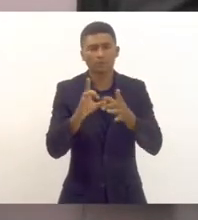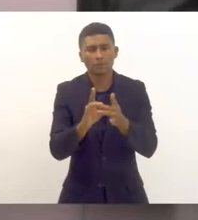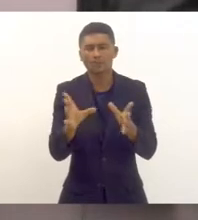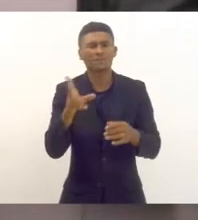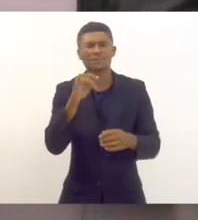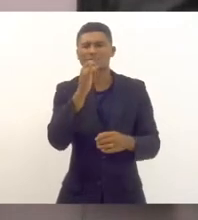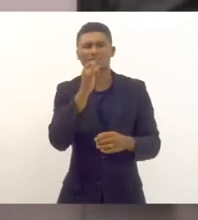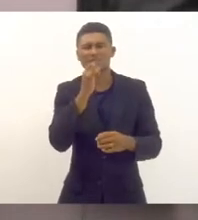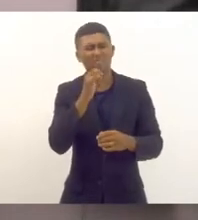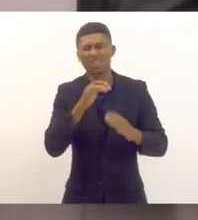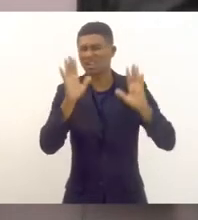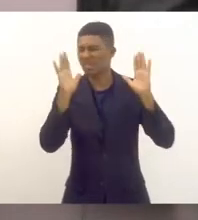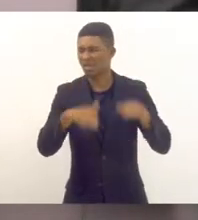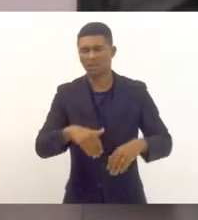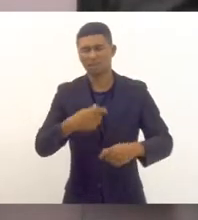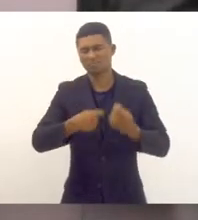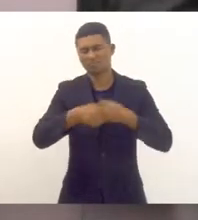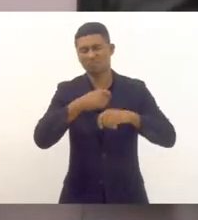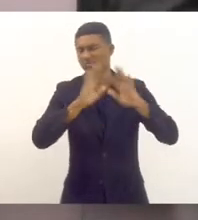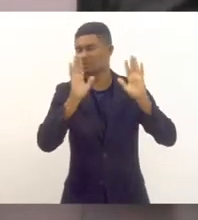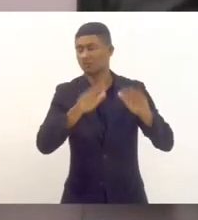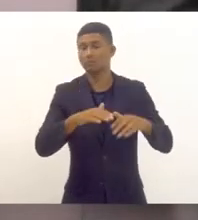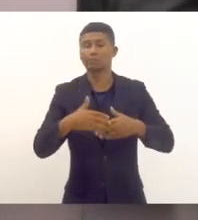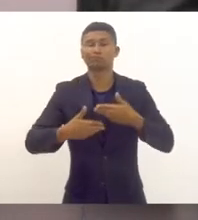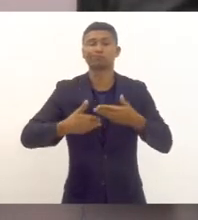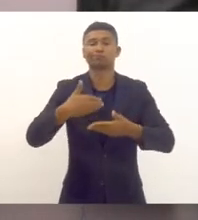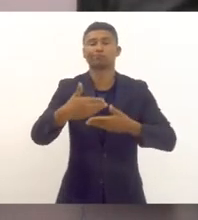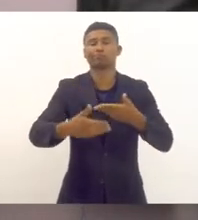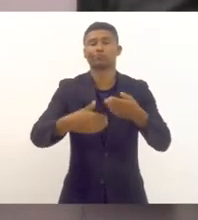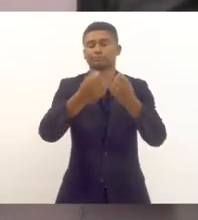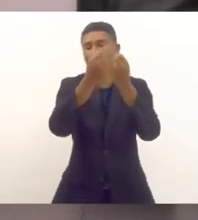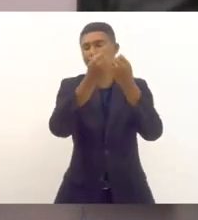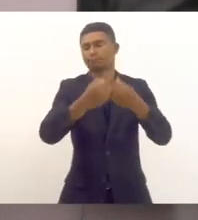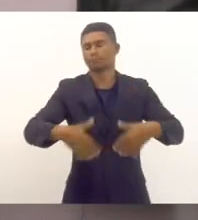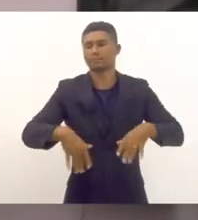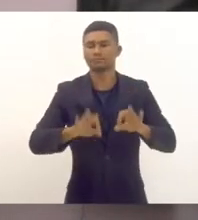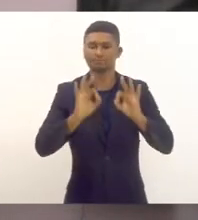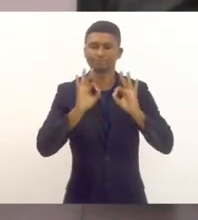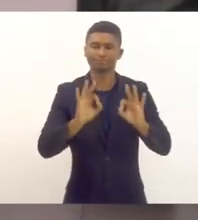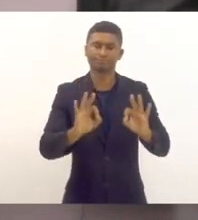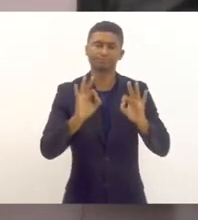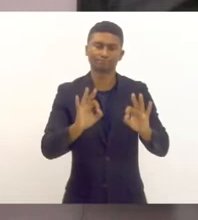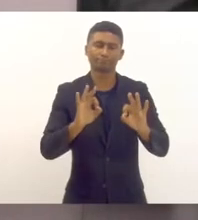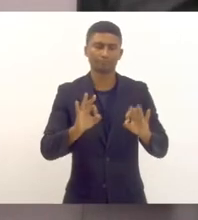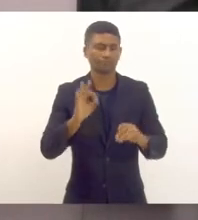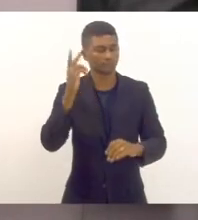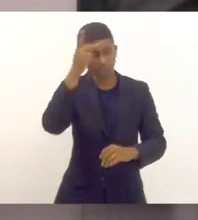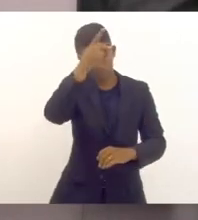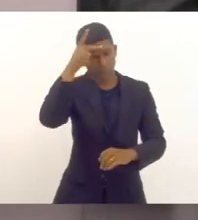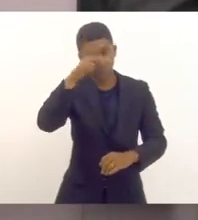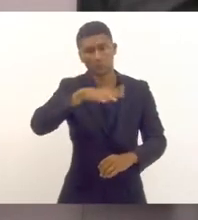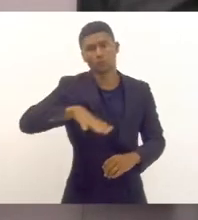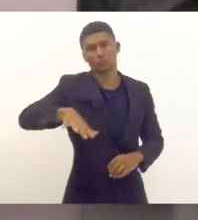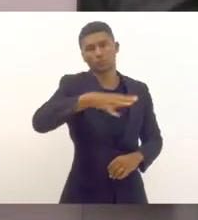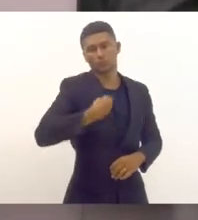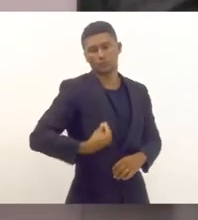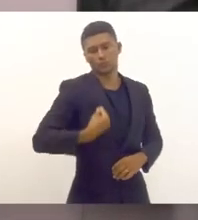espantamos investimentos e isso vai certamente prejudicar a qualidade de vida do povo fluminense.